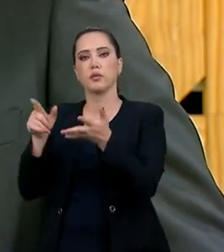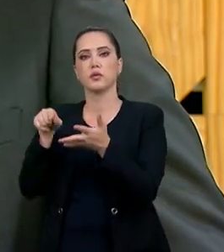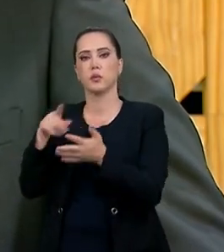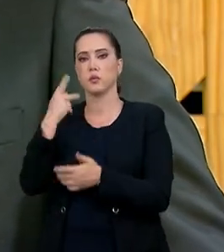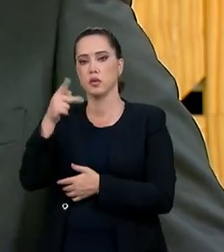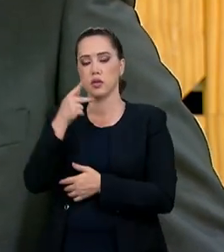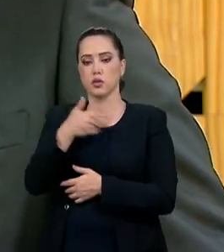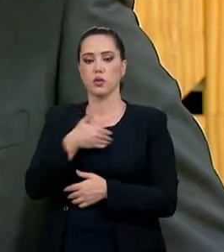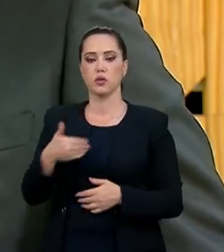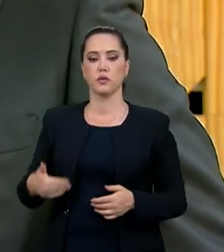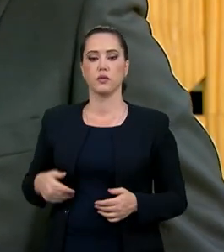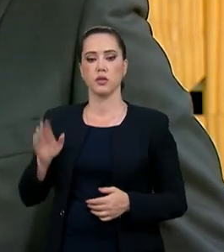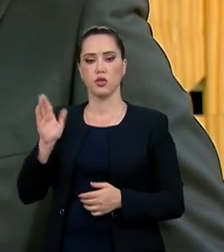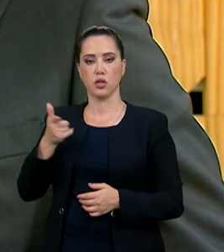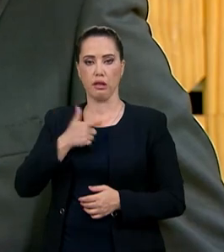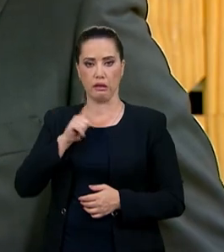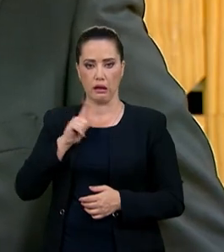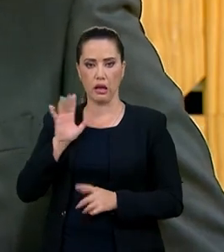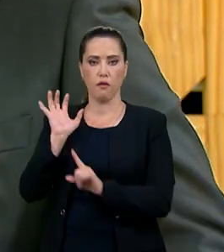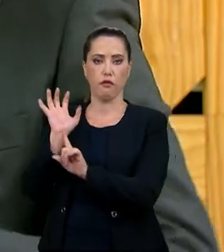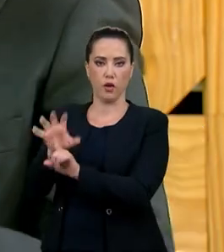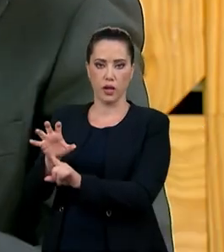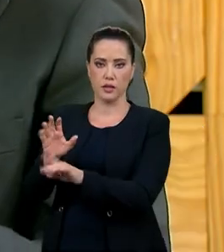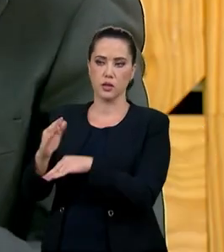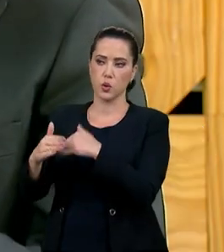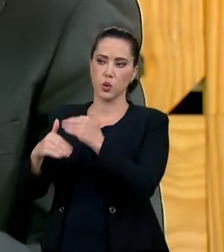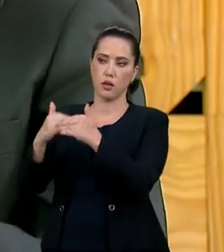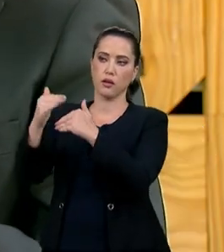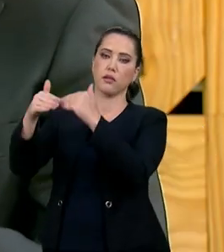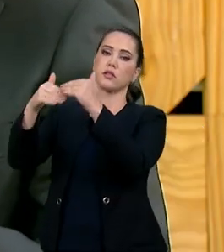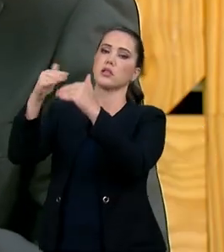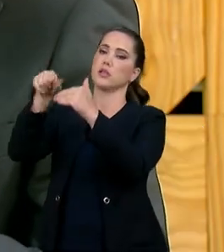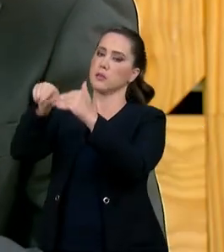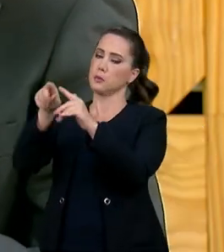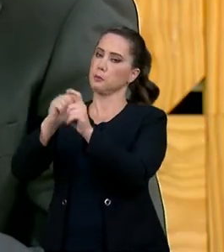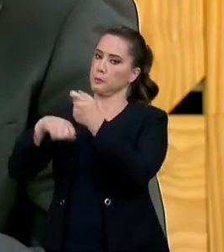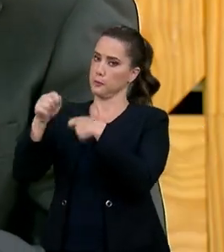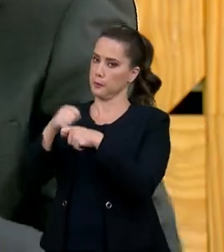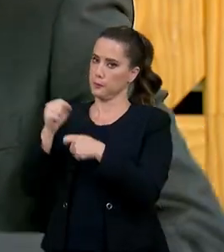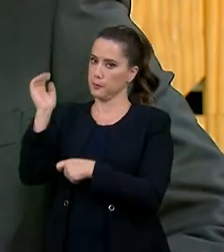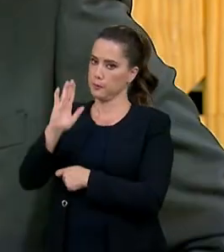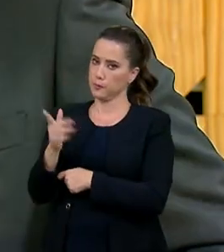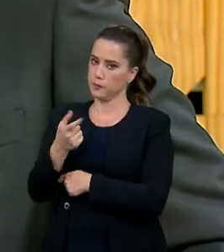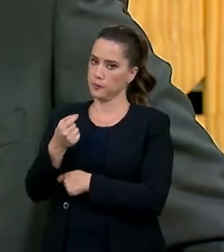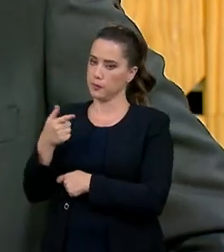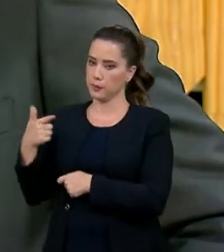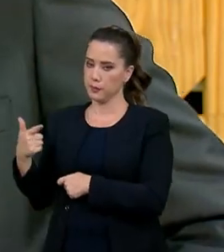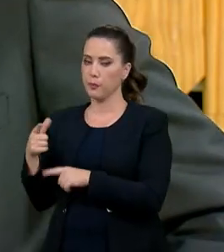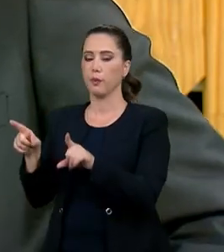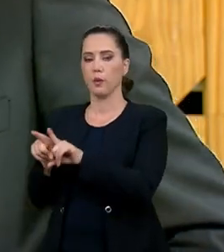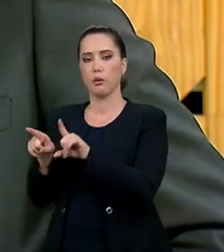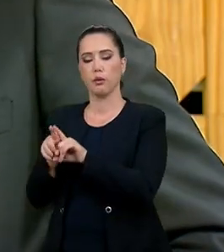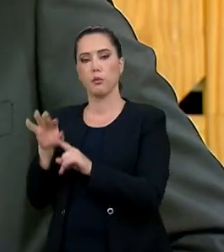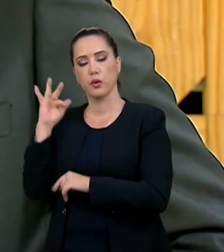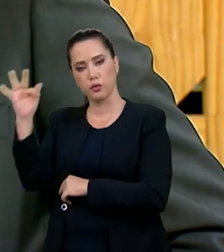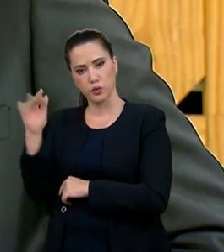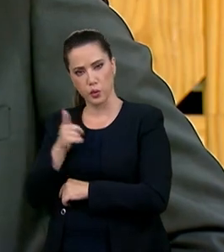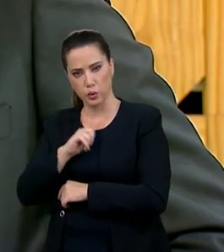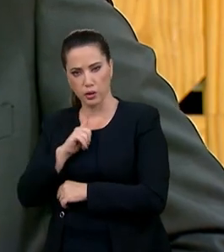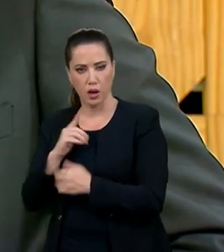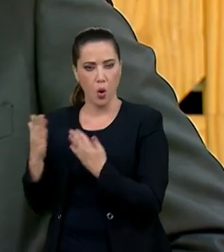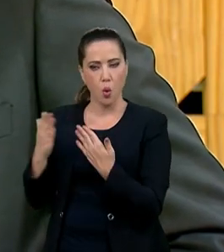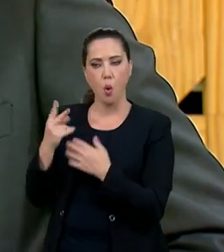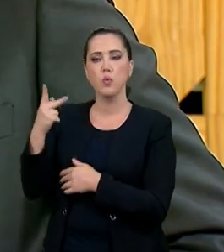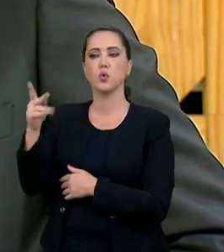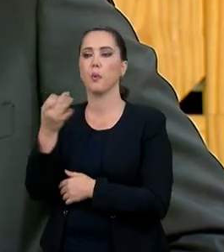Brasil, já está tendo reflexo no crescimento da economia brasileira em 2022 e também terá para os próximos anos? Como é que o